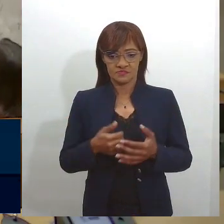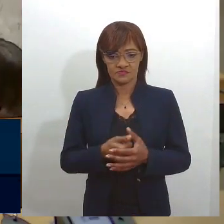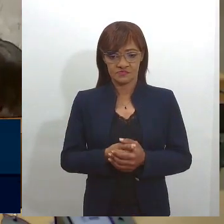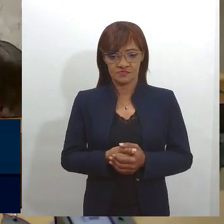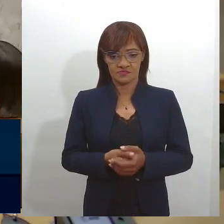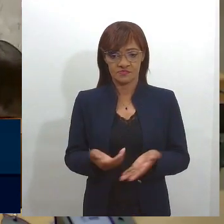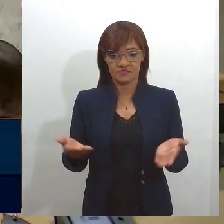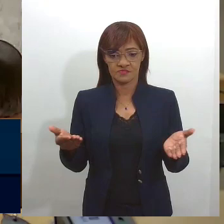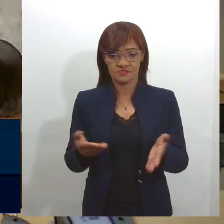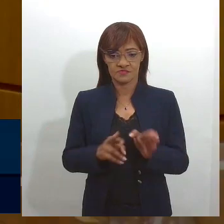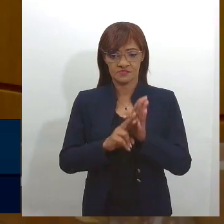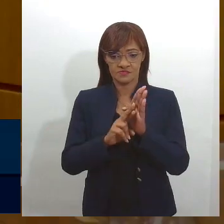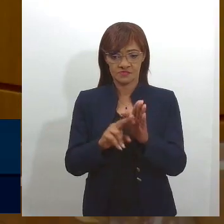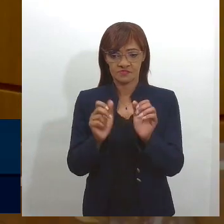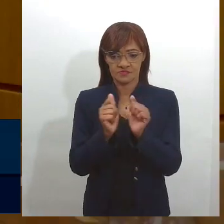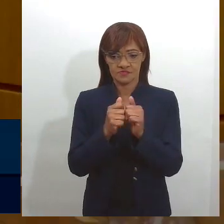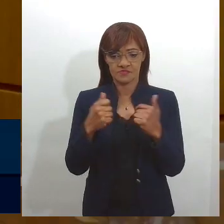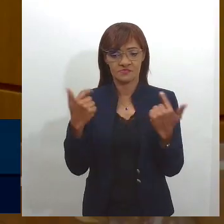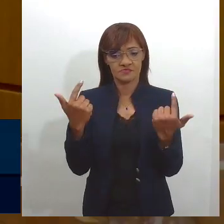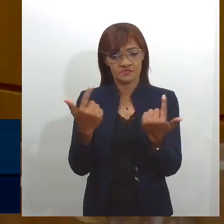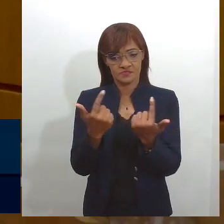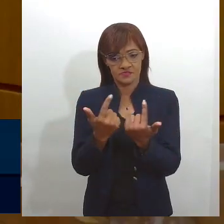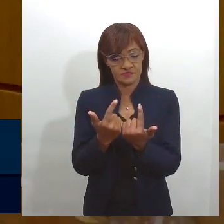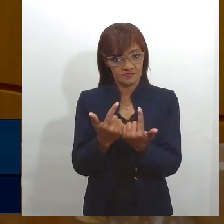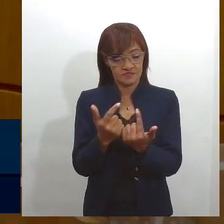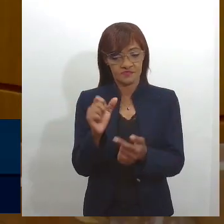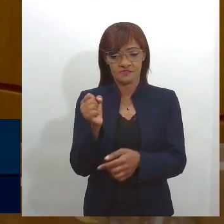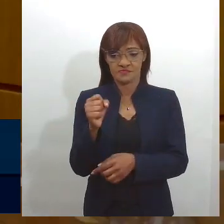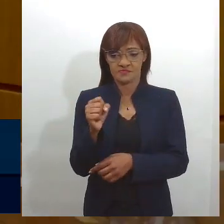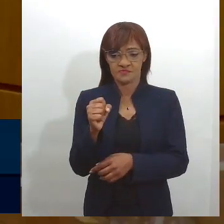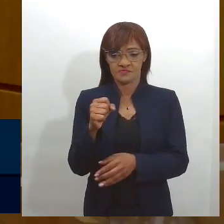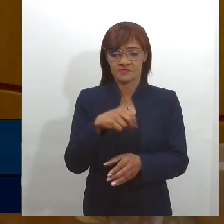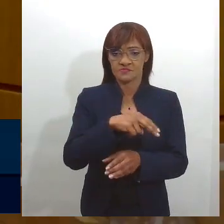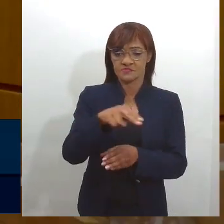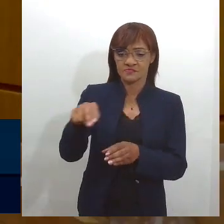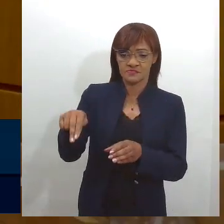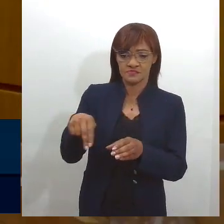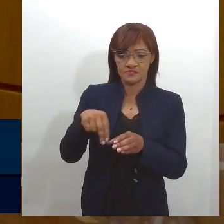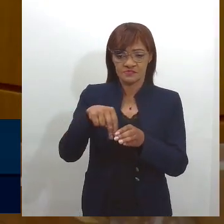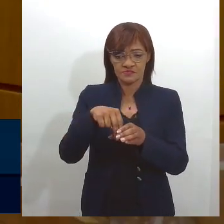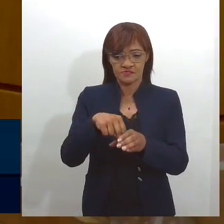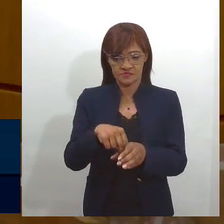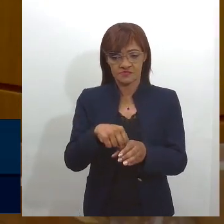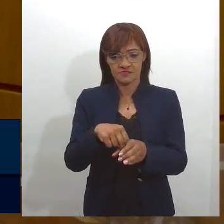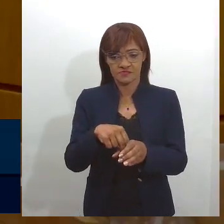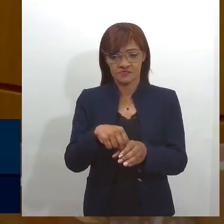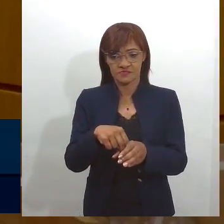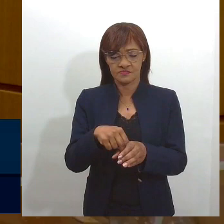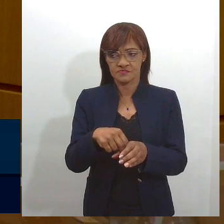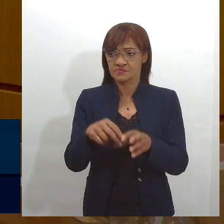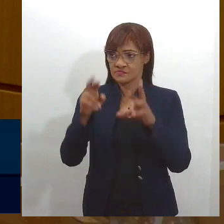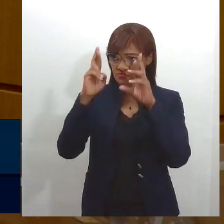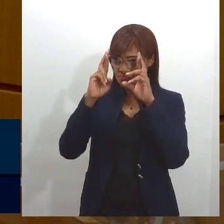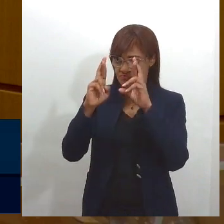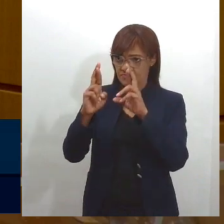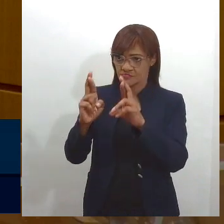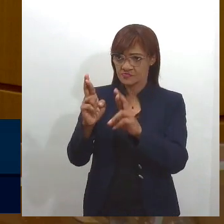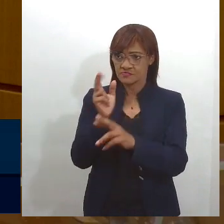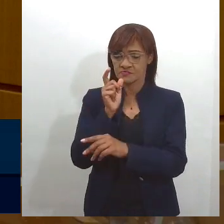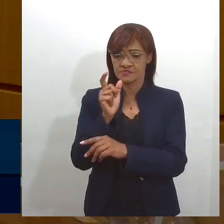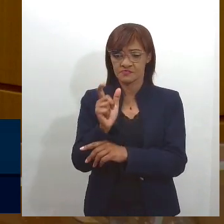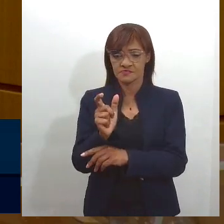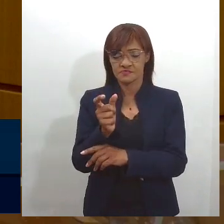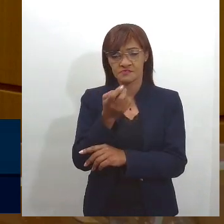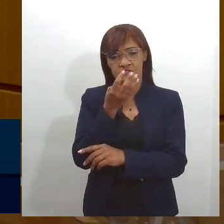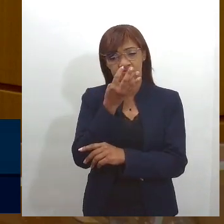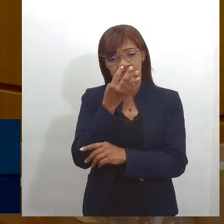Sergipe, ocupo esta tribuna para proferir palavras de respeito e a admiração desta sessão especial que